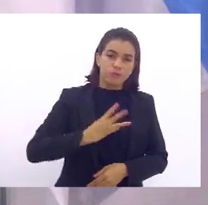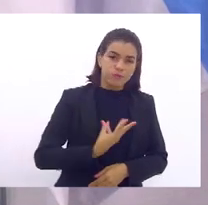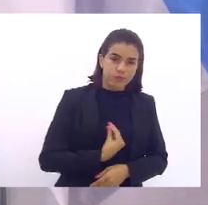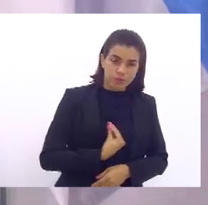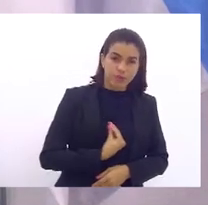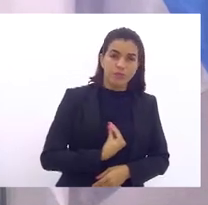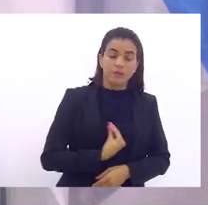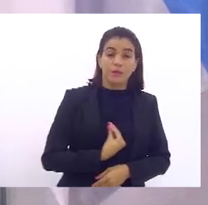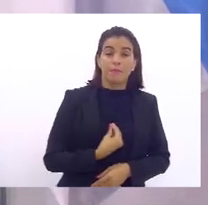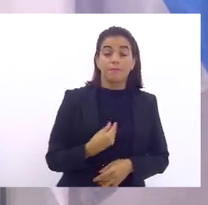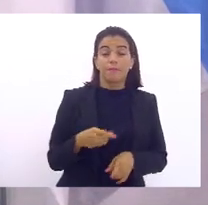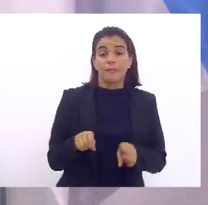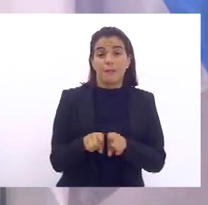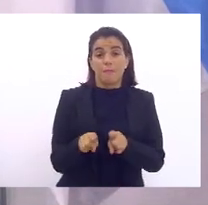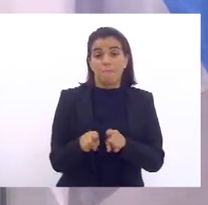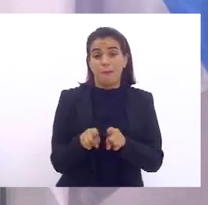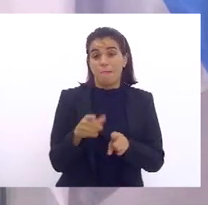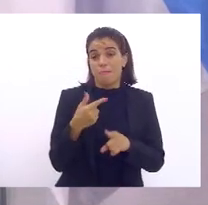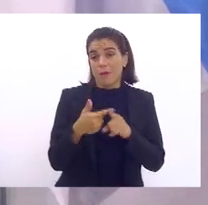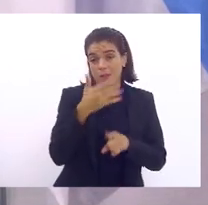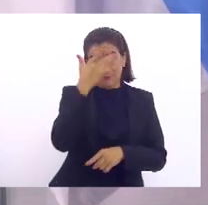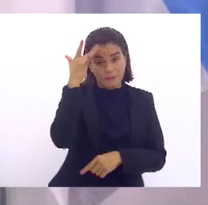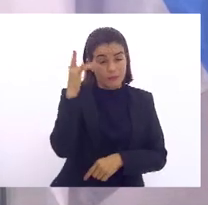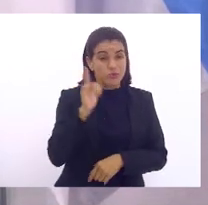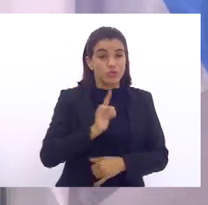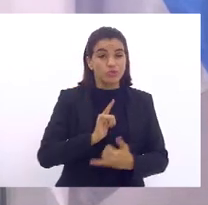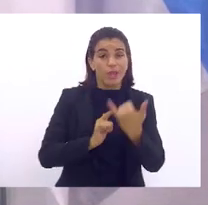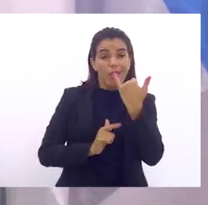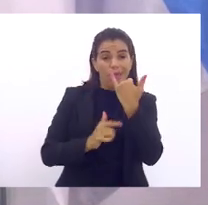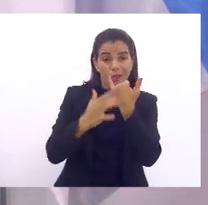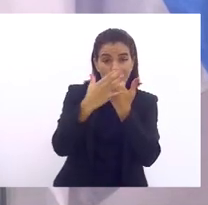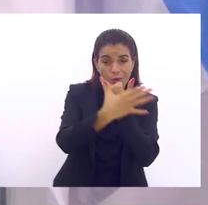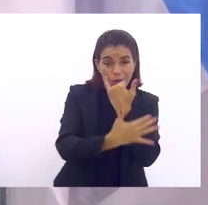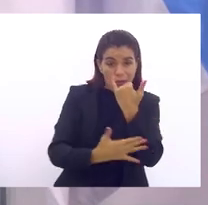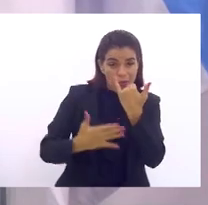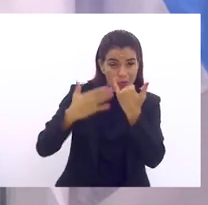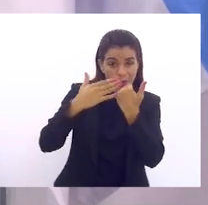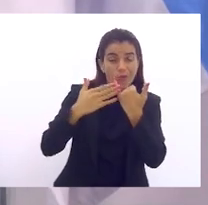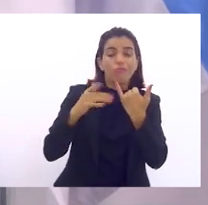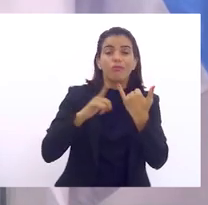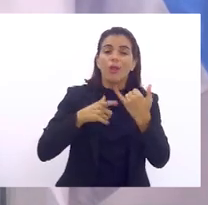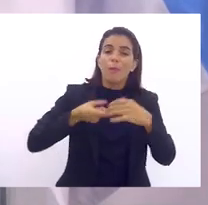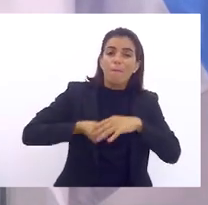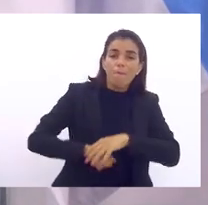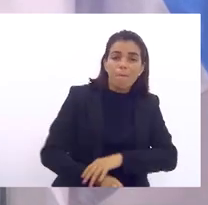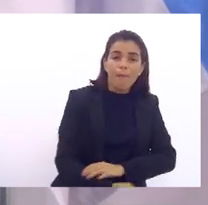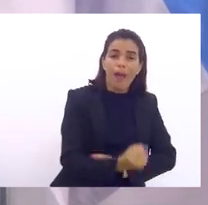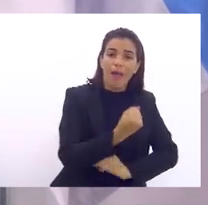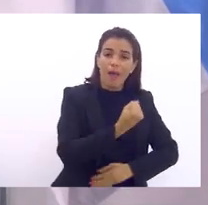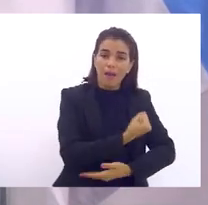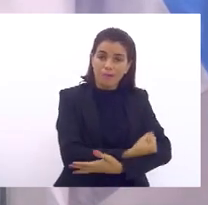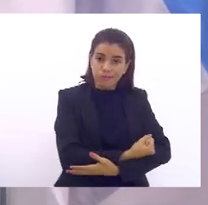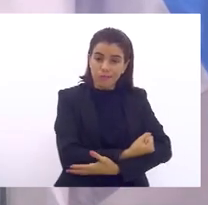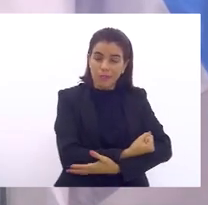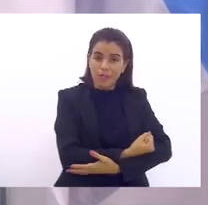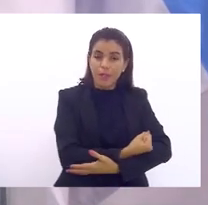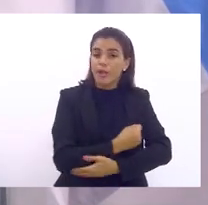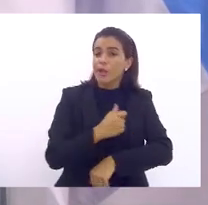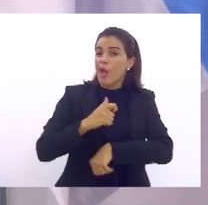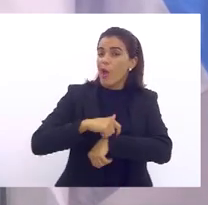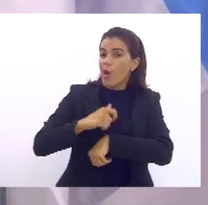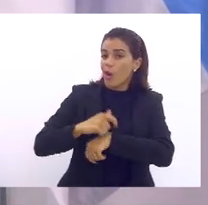trazemos Porque as pessoas que têm útero parem e muitas vezes num atendimento eh Há